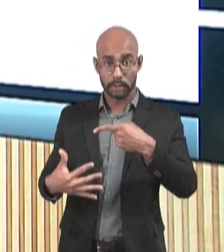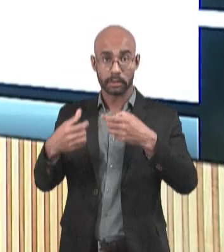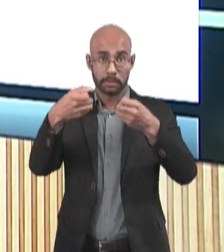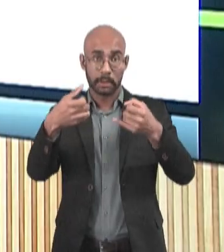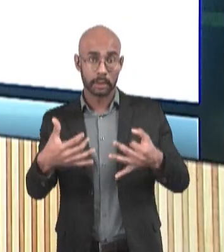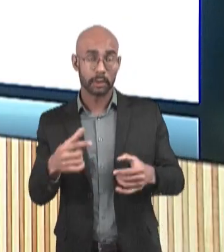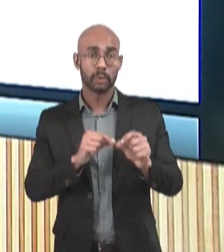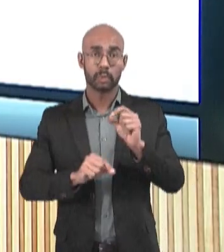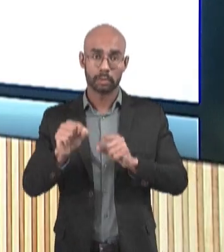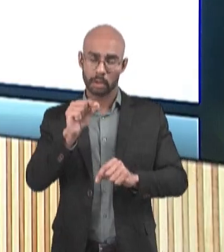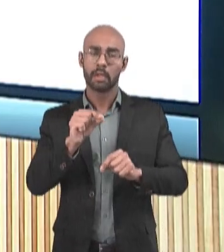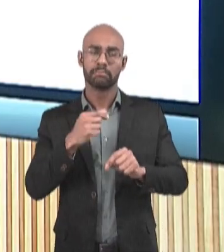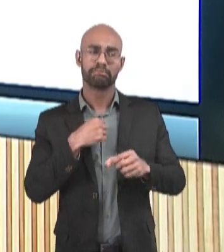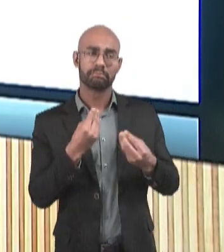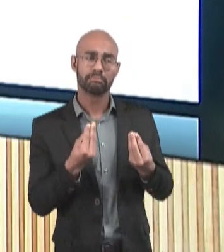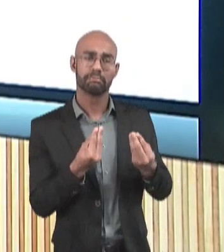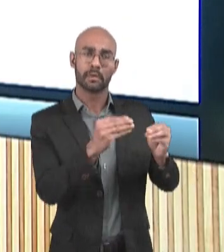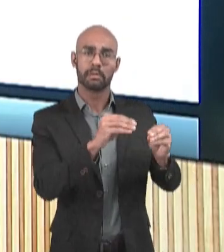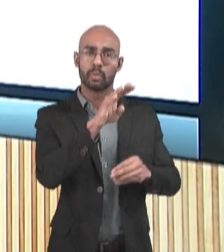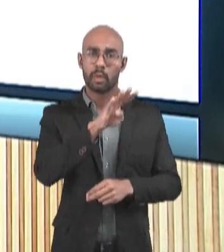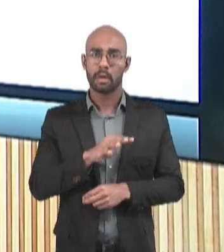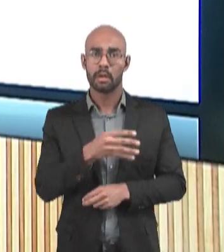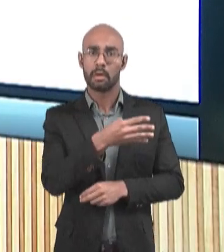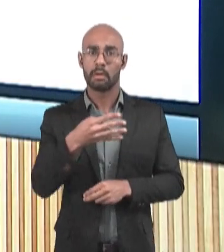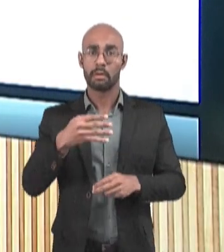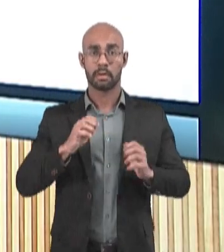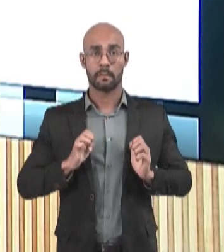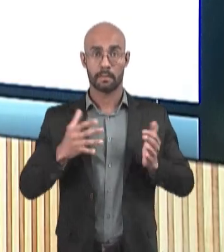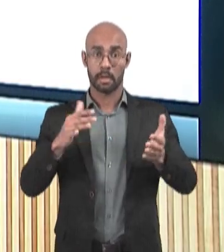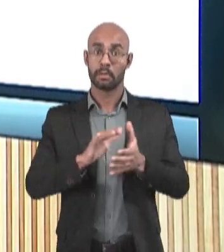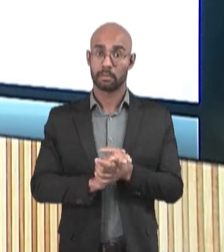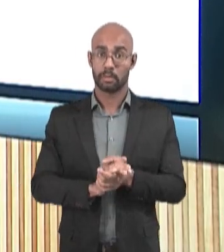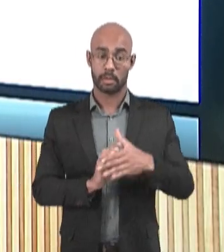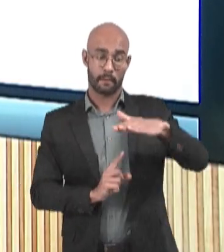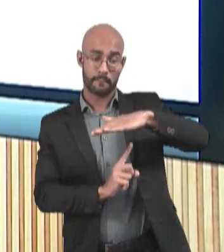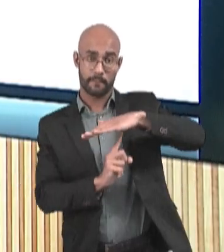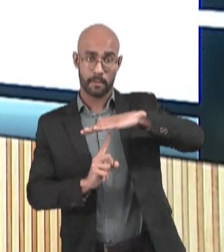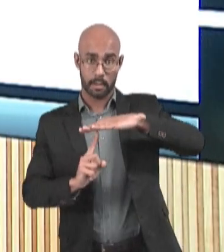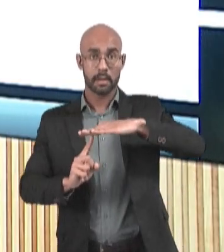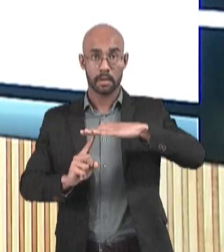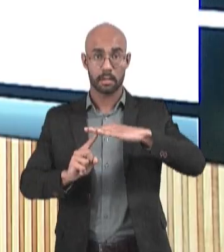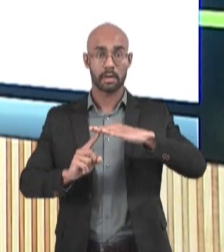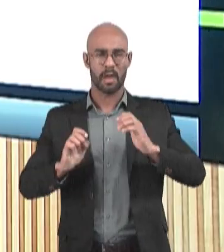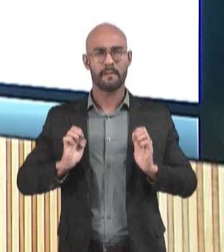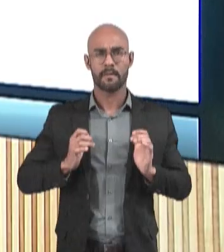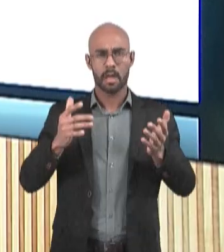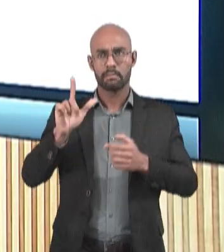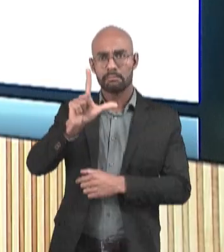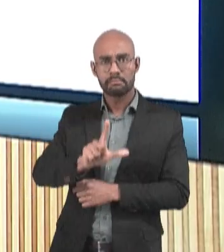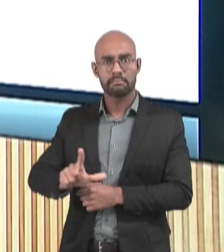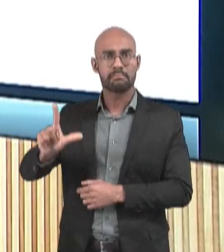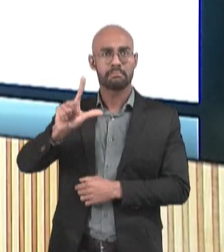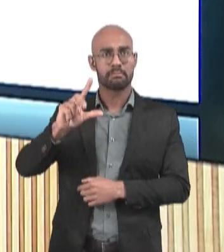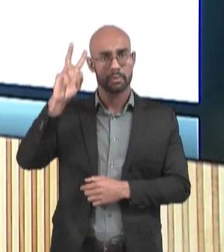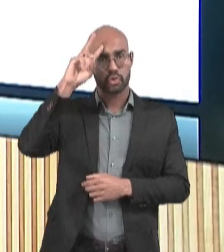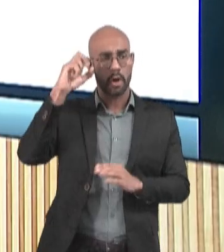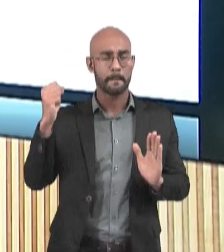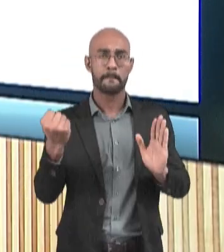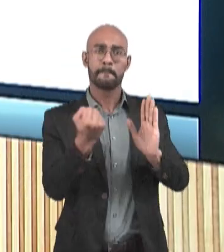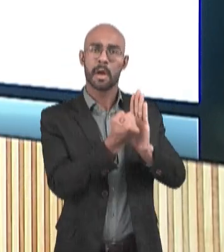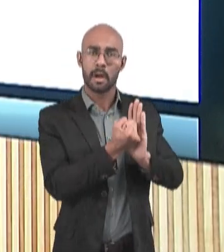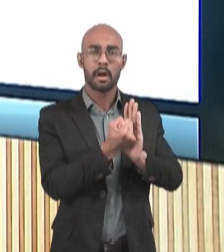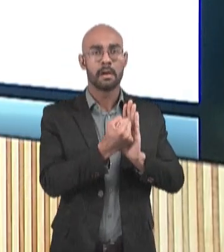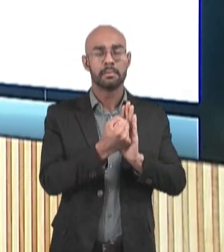justificativa para que esse evento também faça parte do calendário de eventos, que a Feira Literária ela tem feito um papel até de resgate histórico da